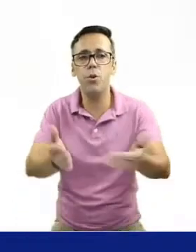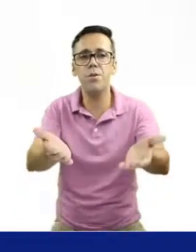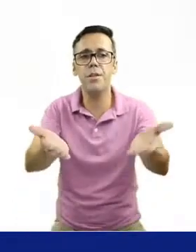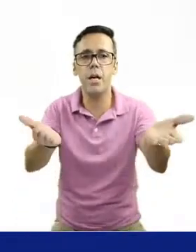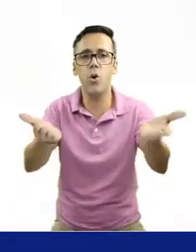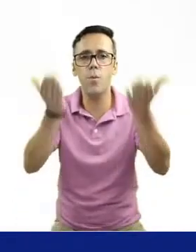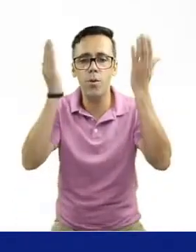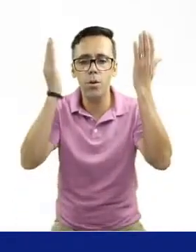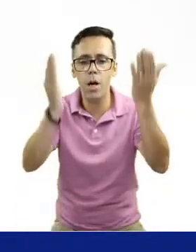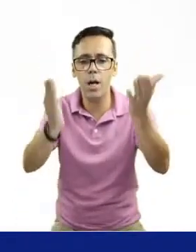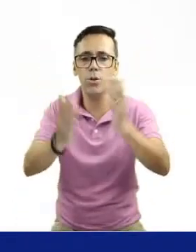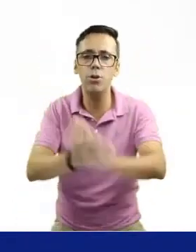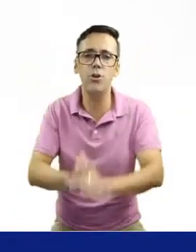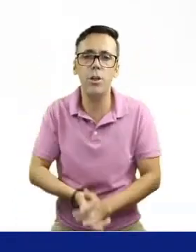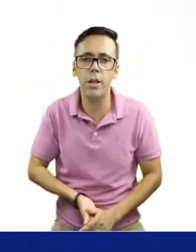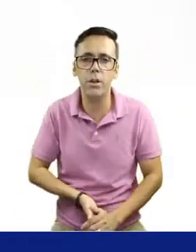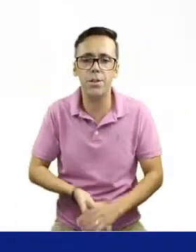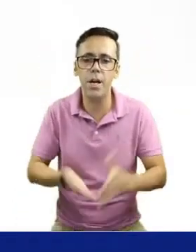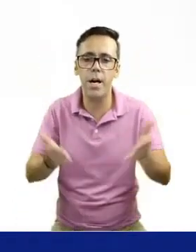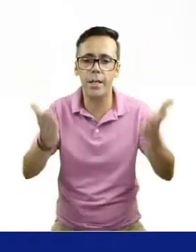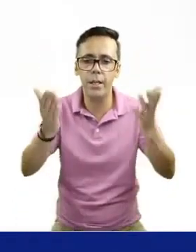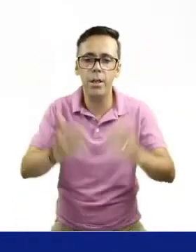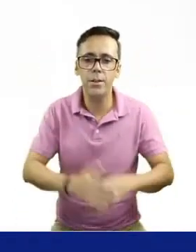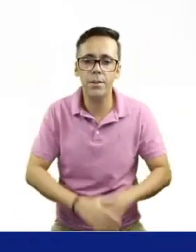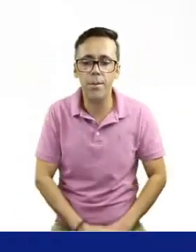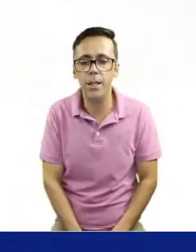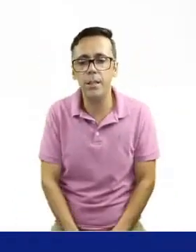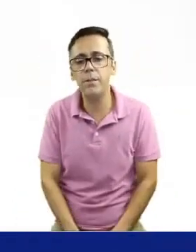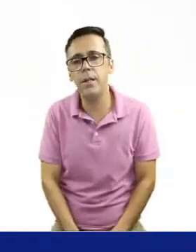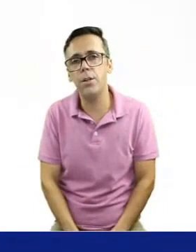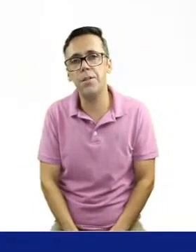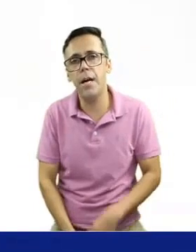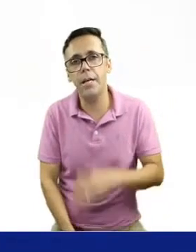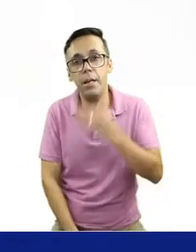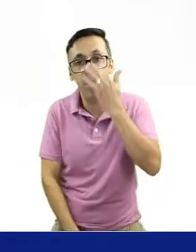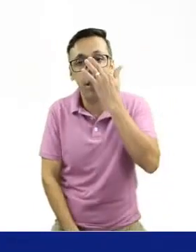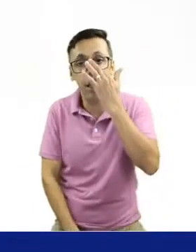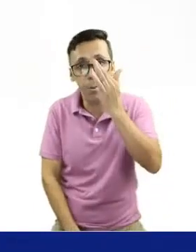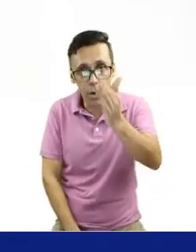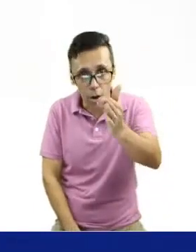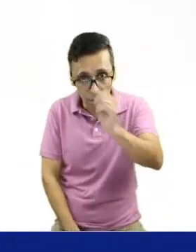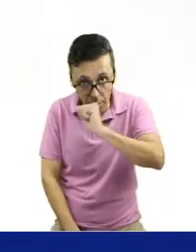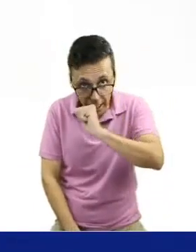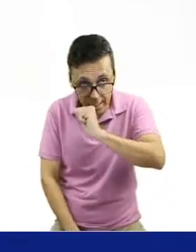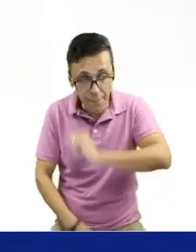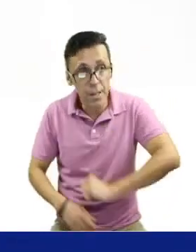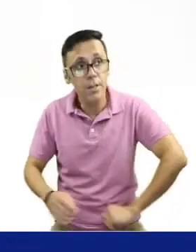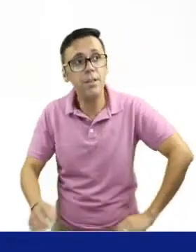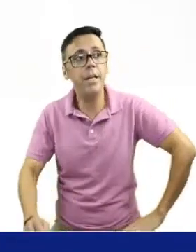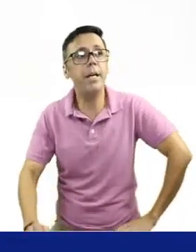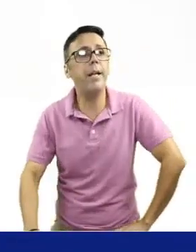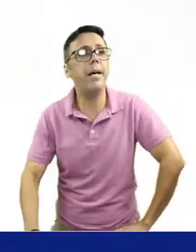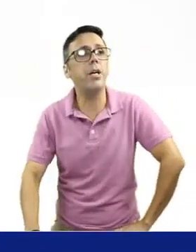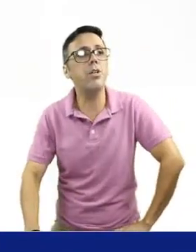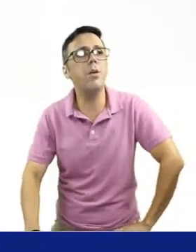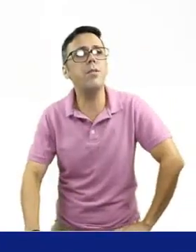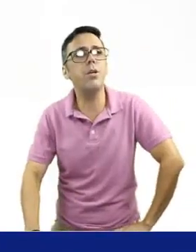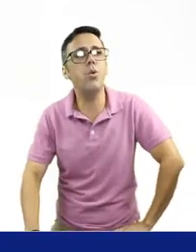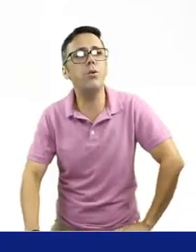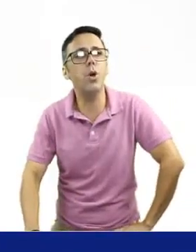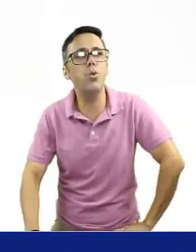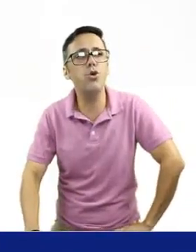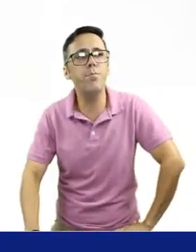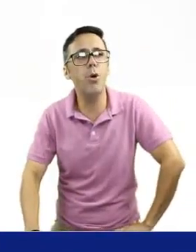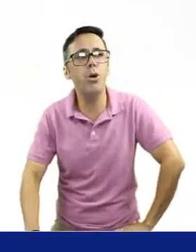específico que eu vou considerar como radiologia que a nossa área trabalhista e a nossa área laboral Beleza você liga galera